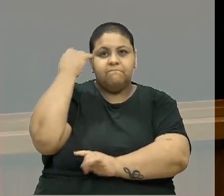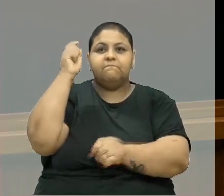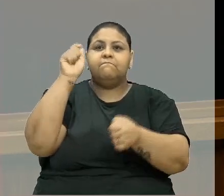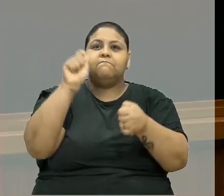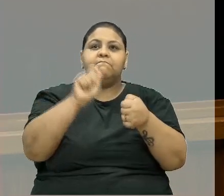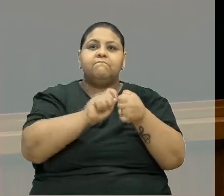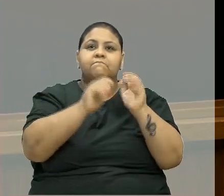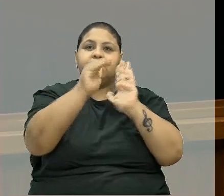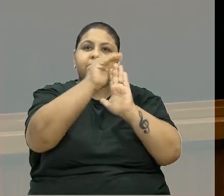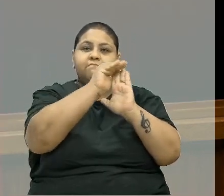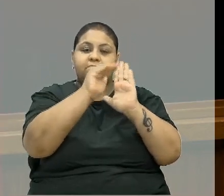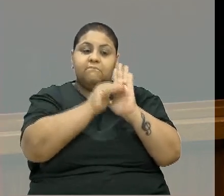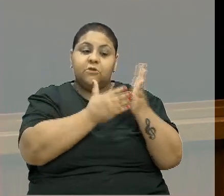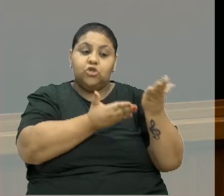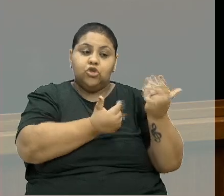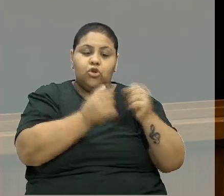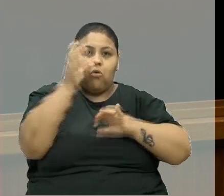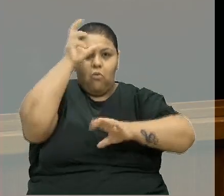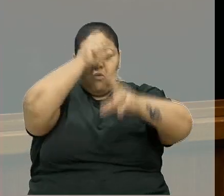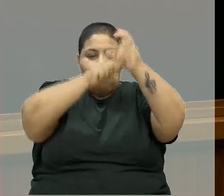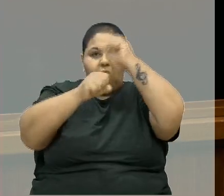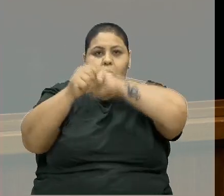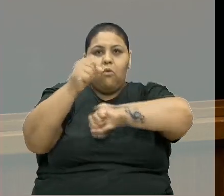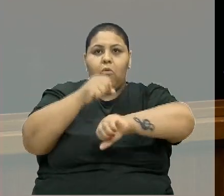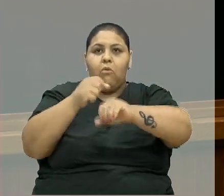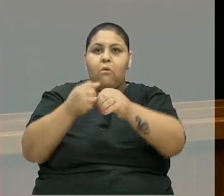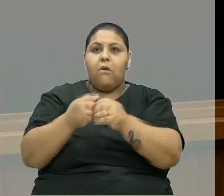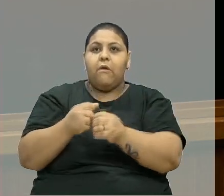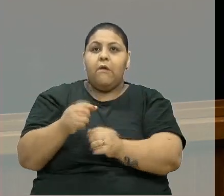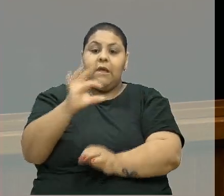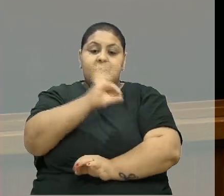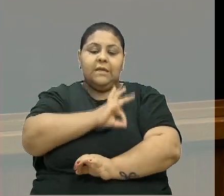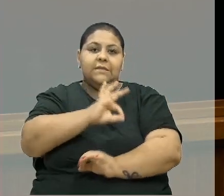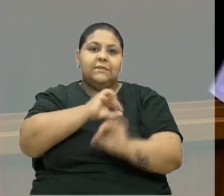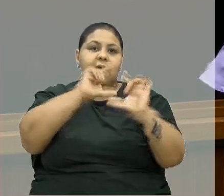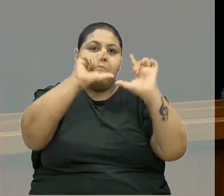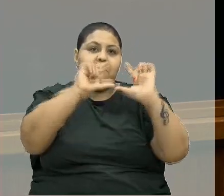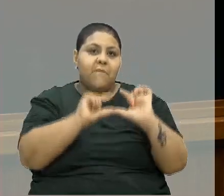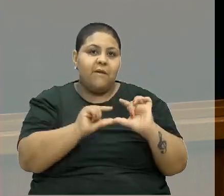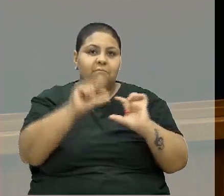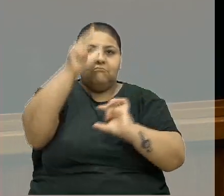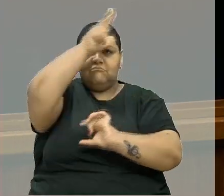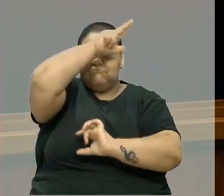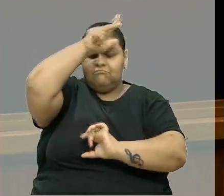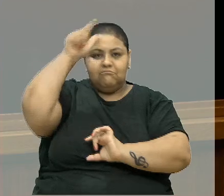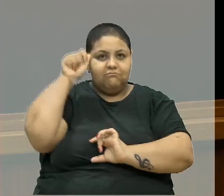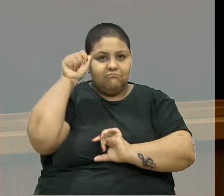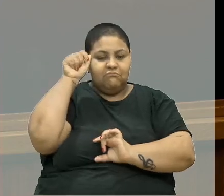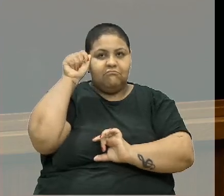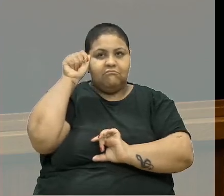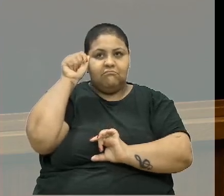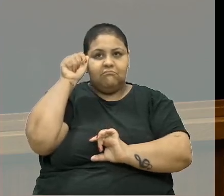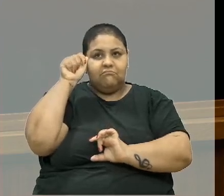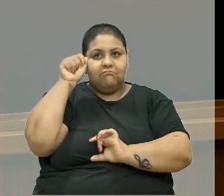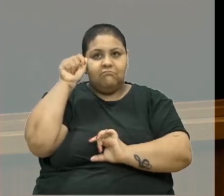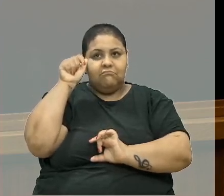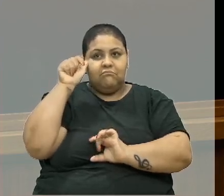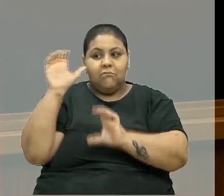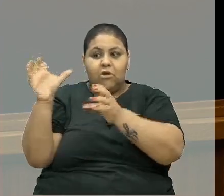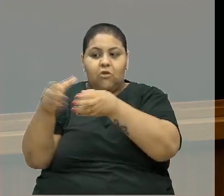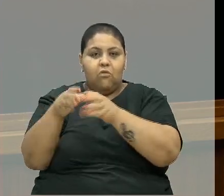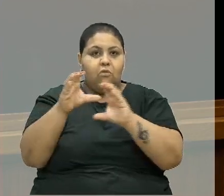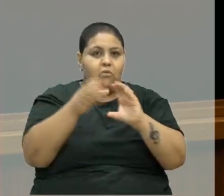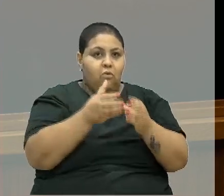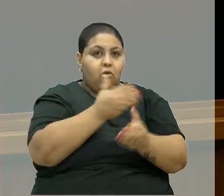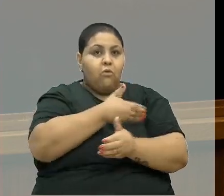o programa Jovem Aprendiz, que recebem muito menos que o município e que os órgãos públicos precisam